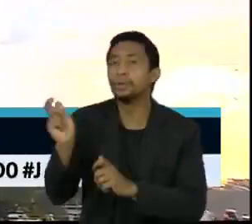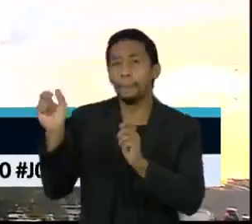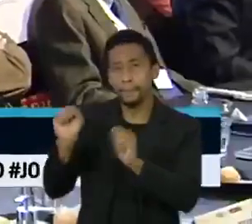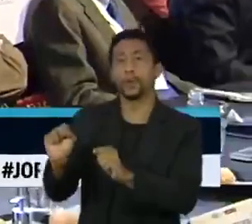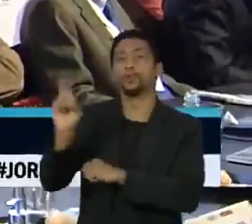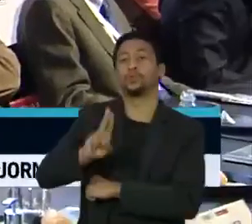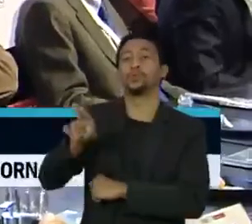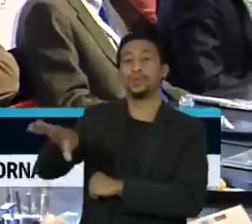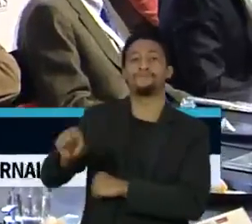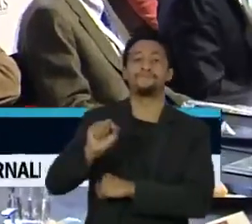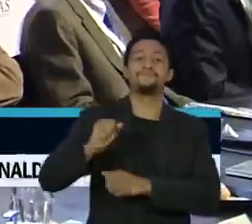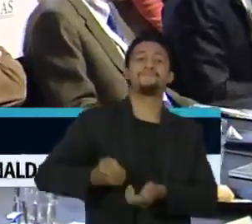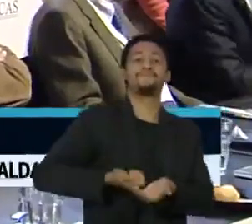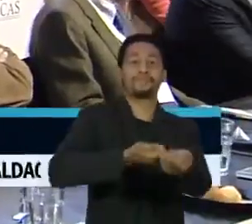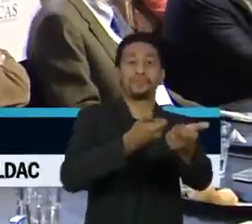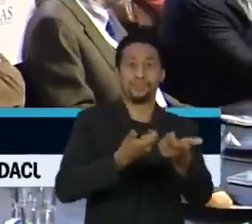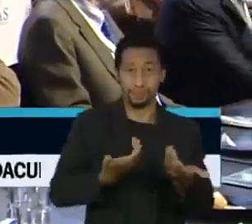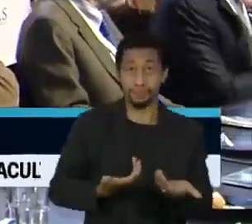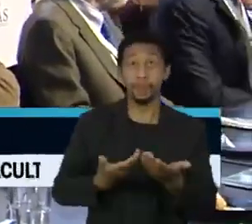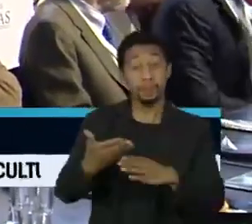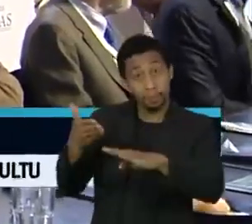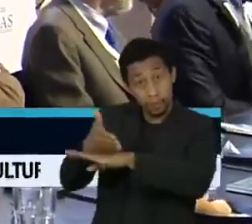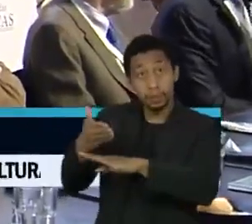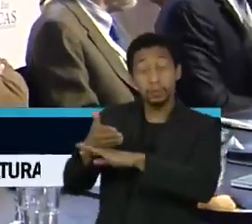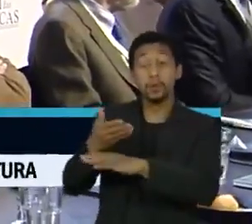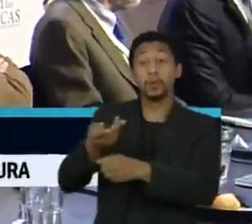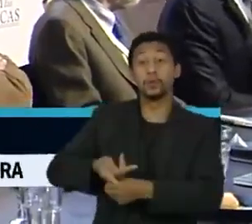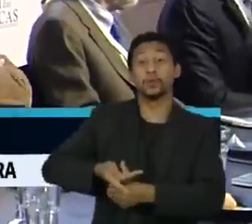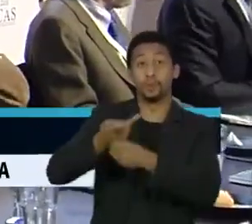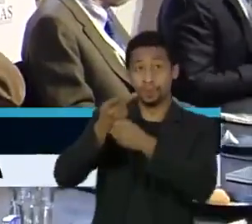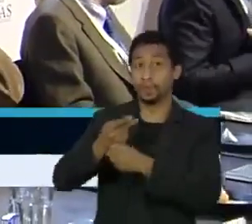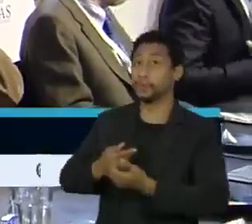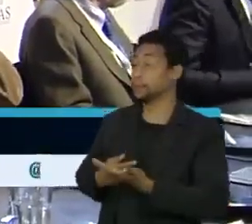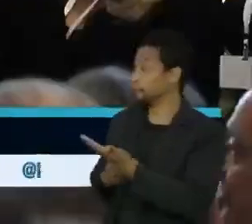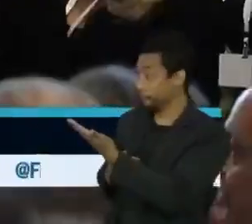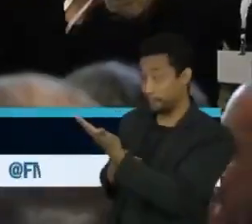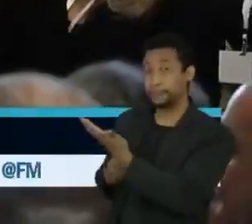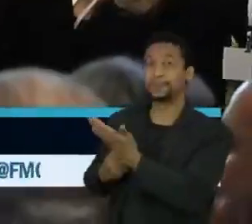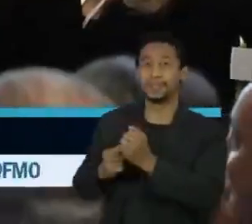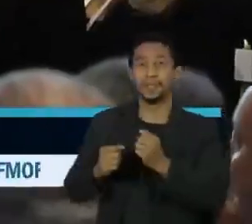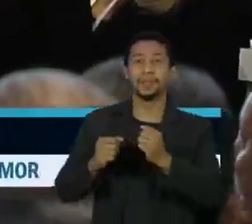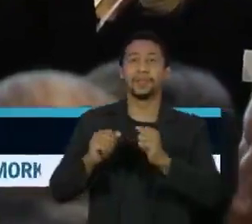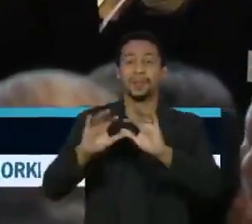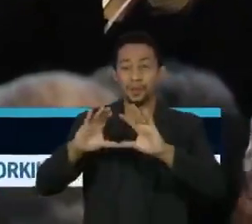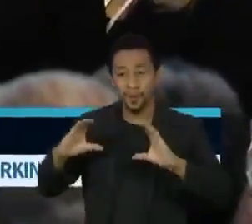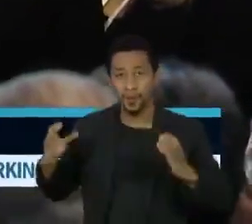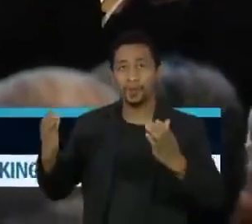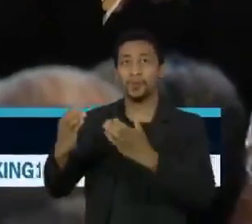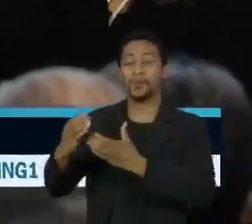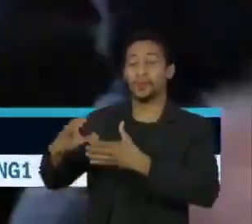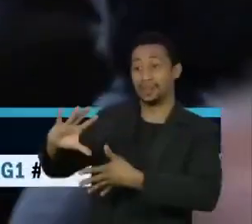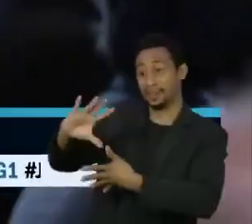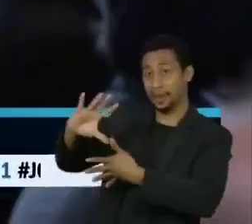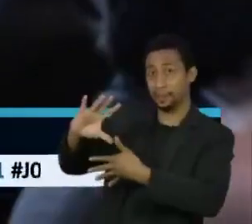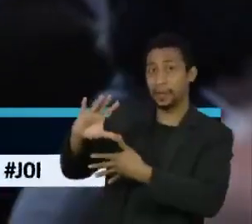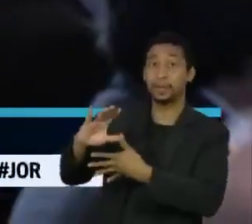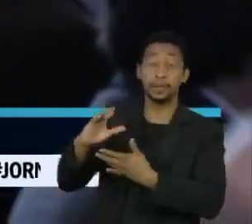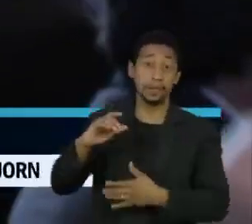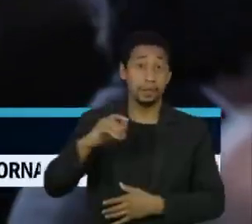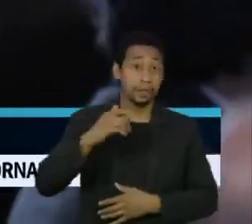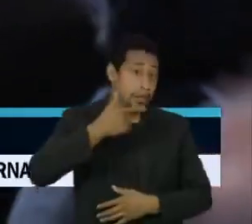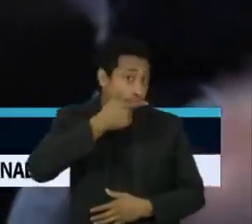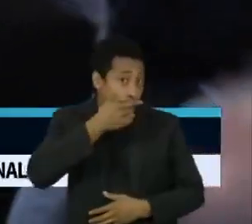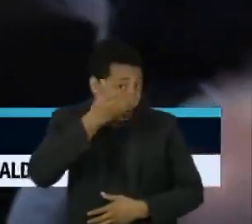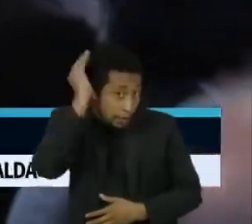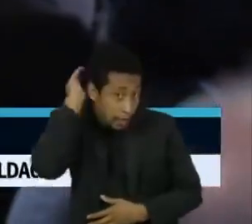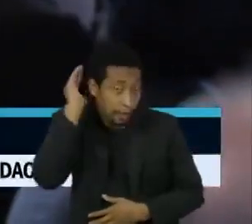Ao participar do prêmio Personalidade Política do Ano, promovido pelo Fórum das Américas, o ex-presidente Michel Temer defendeu que uma nova